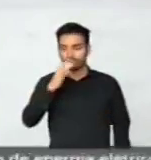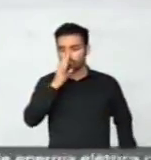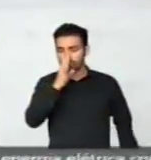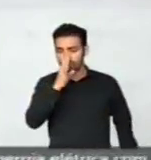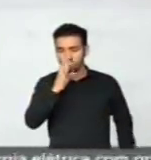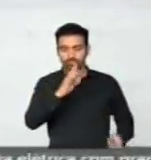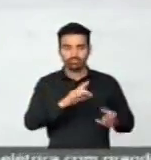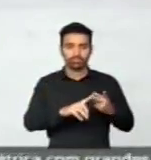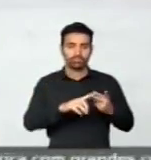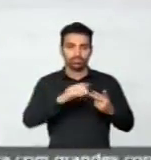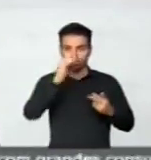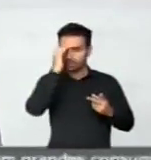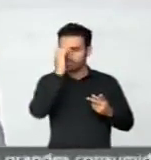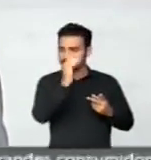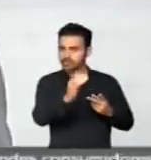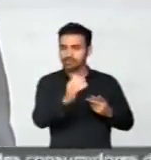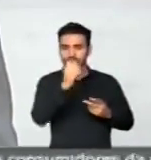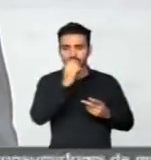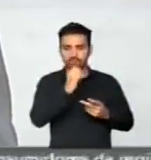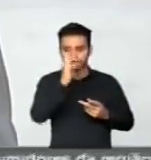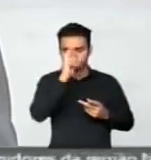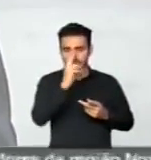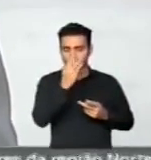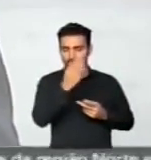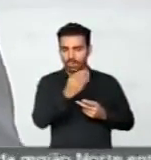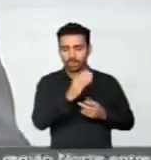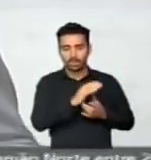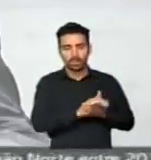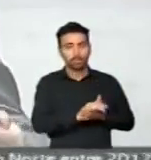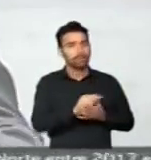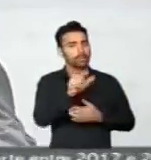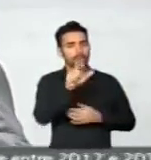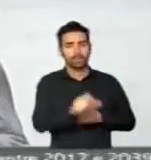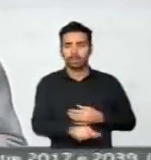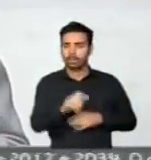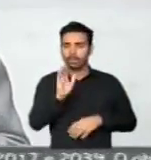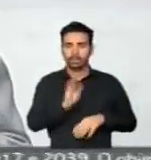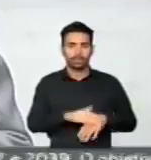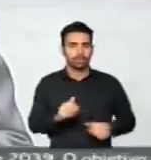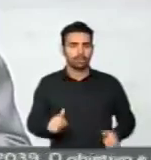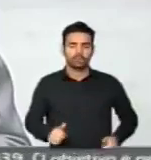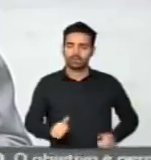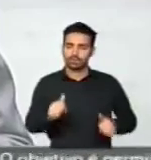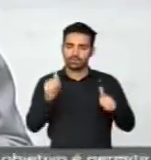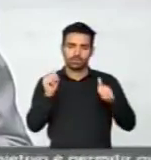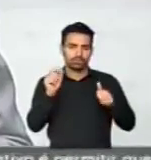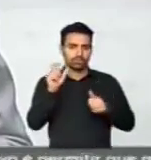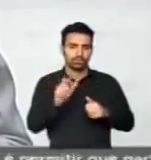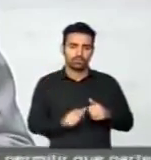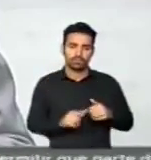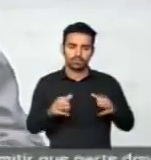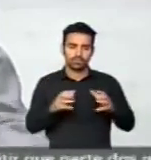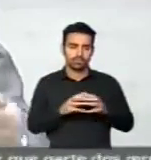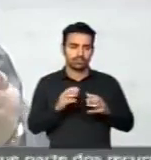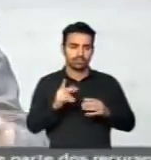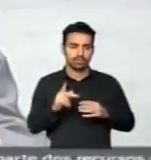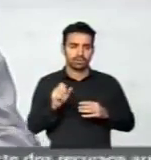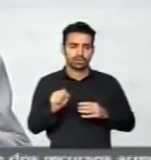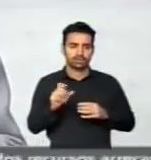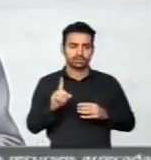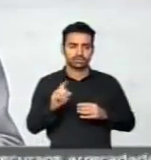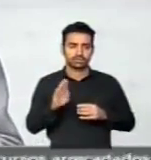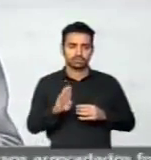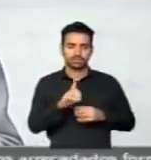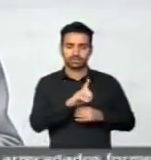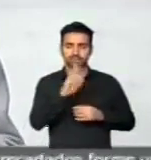nosso respeito por Vossa Excelência. Um dos mais brilhantes quadros do nosso PSDB, com uma história